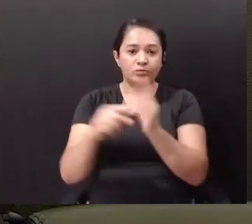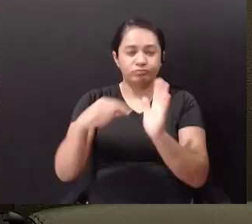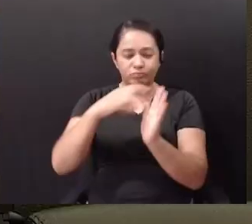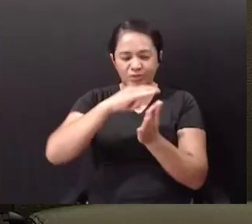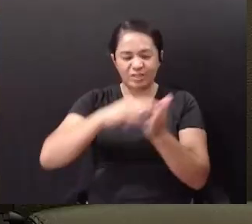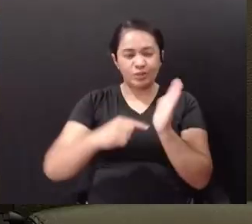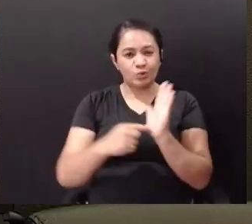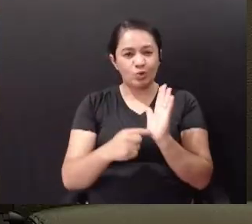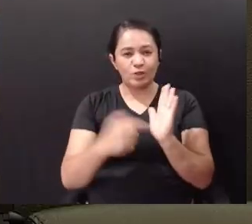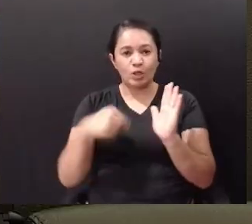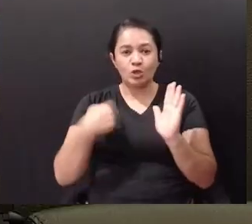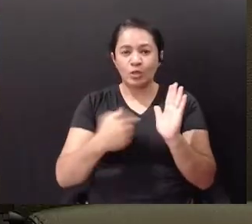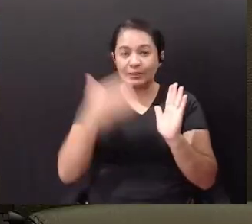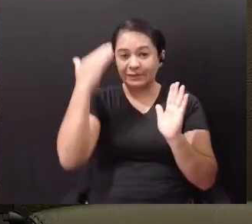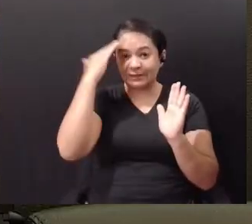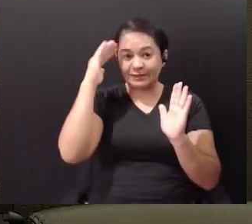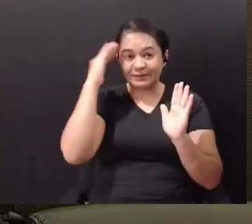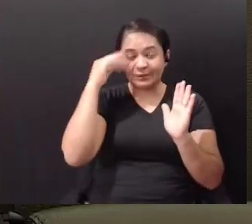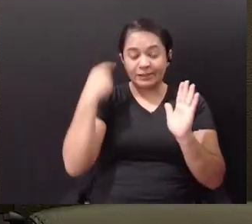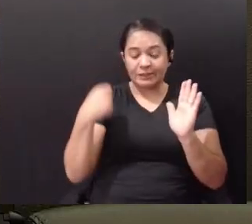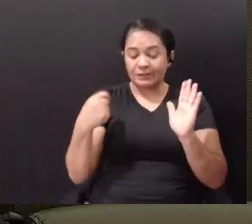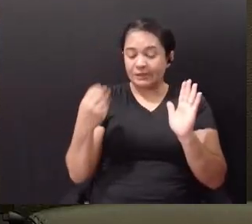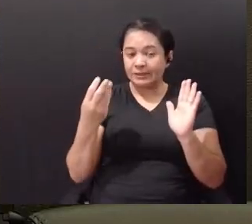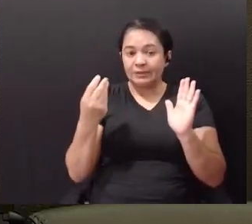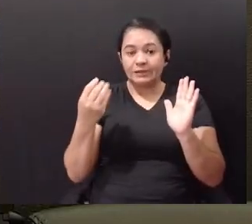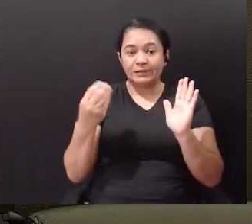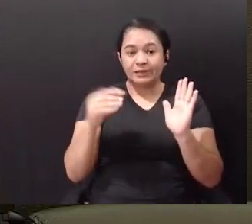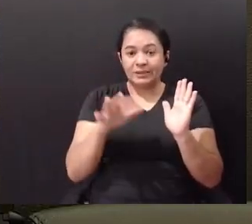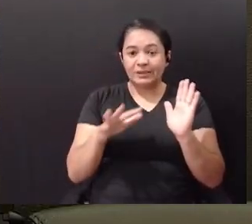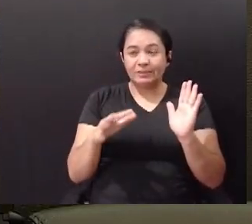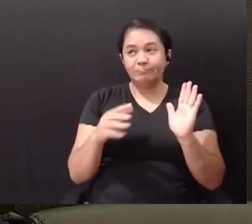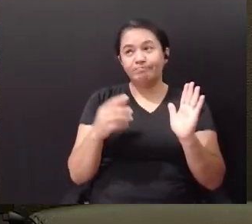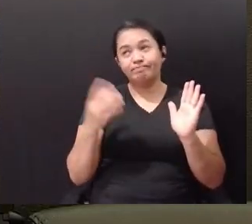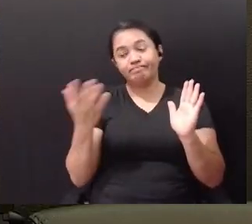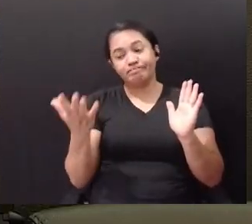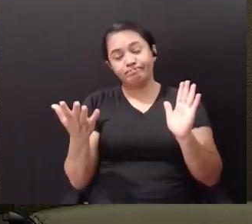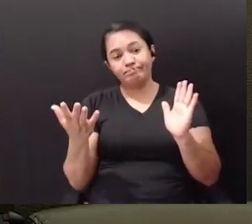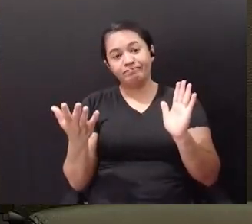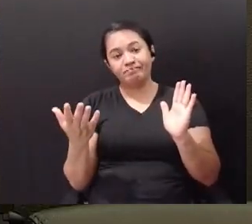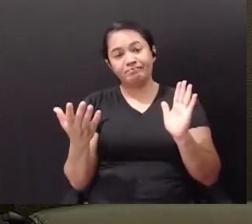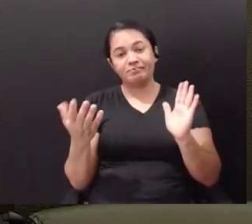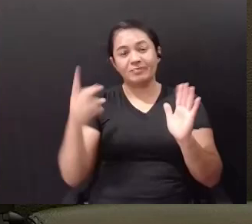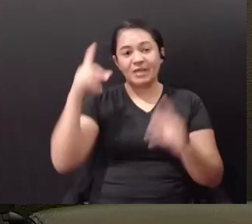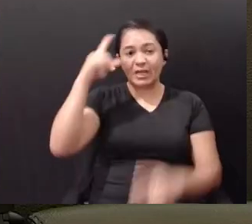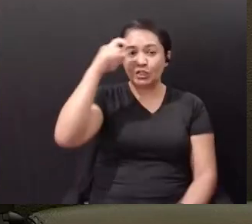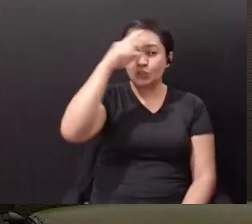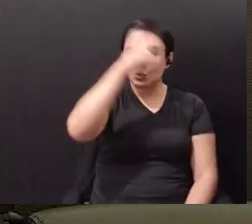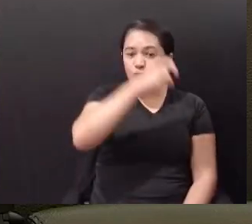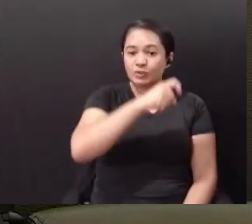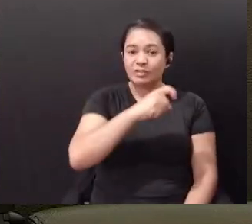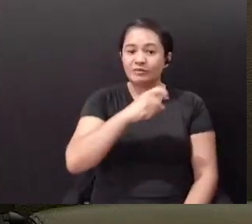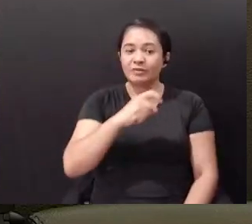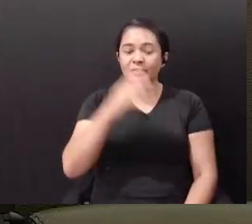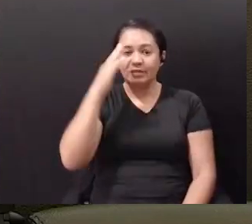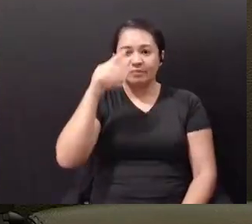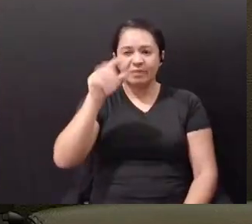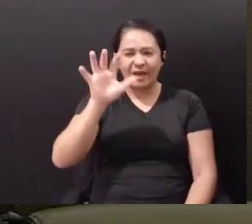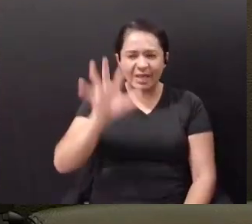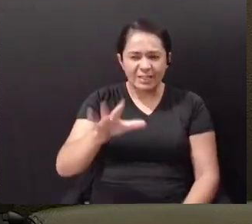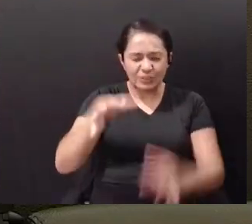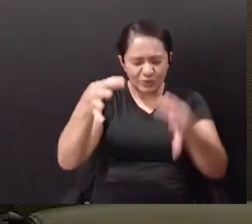acaba ficando muito no campo das hipóteses. É um pouco difícil de determinar, olha, é exatamente isso que